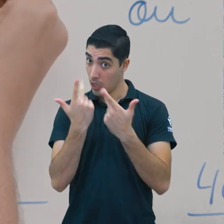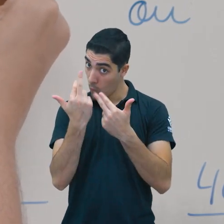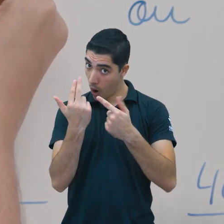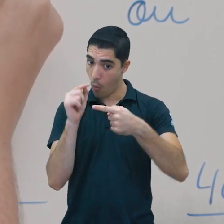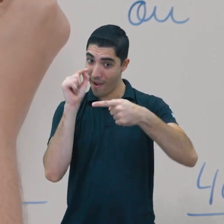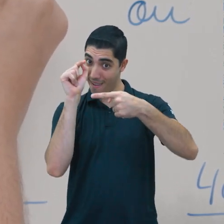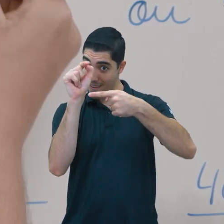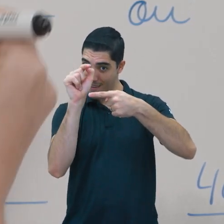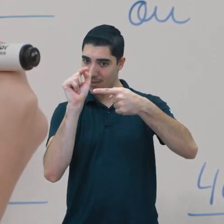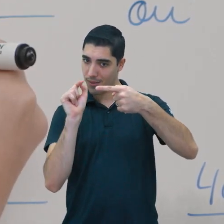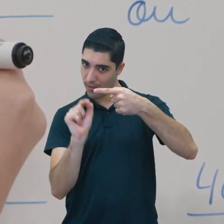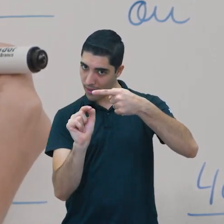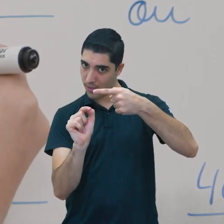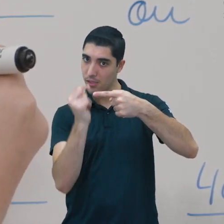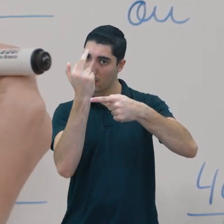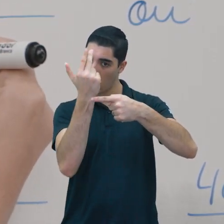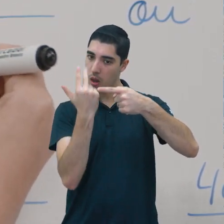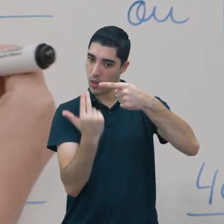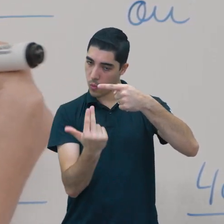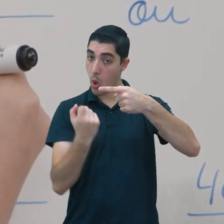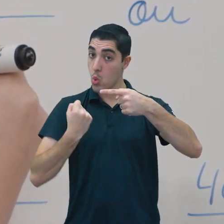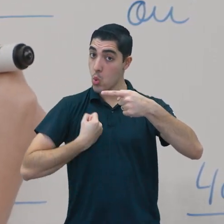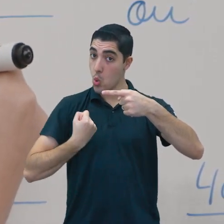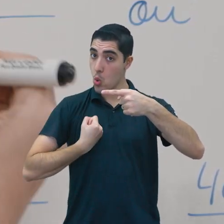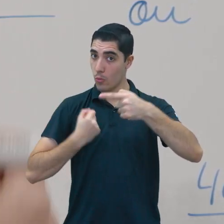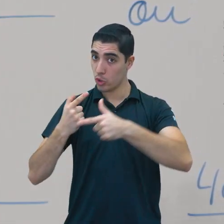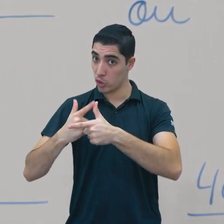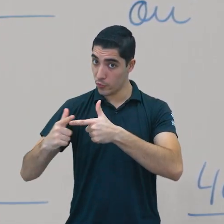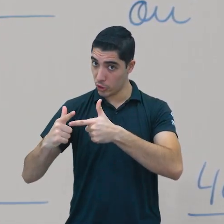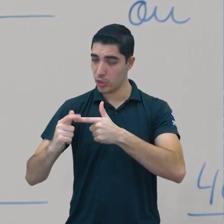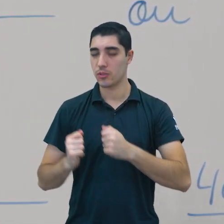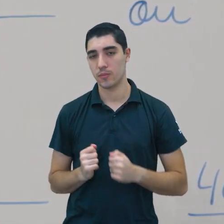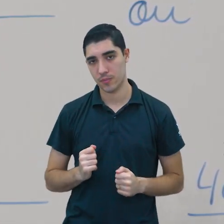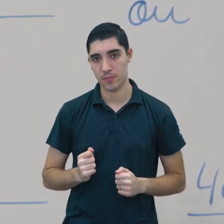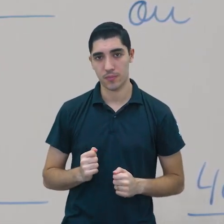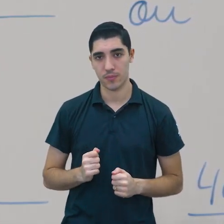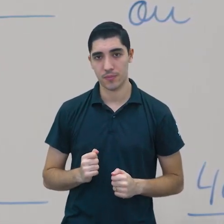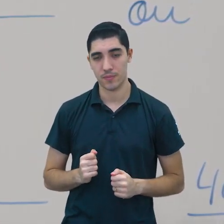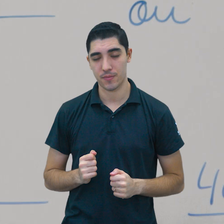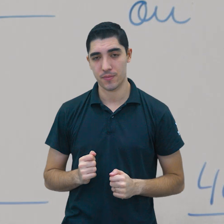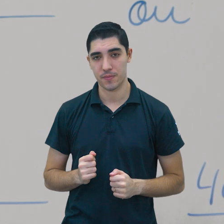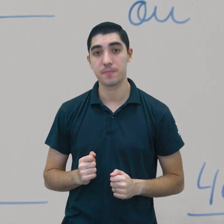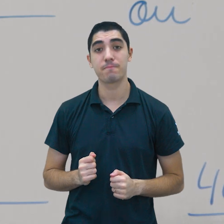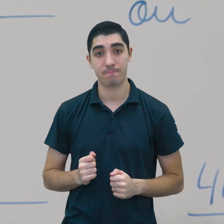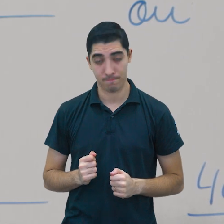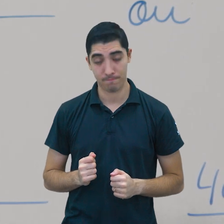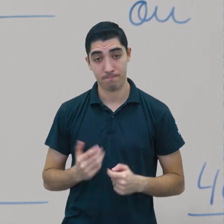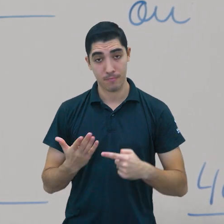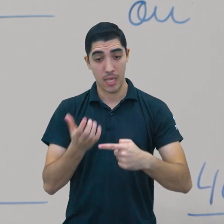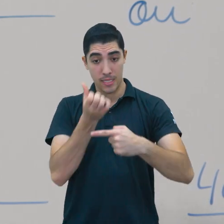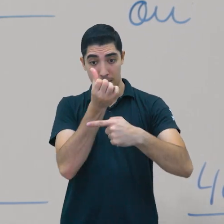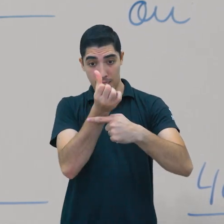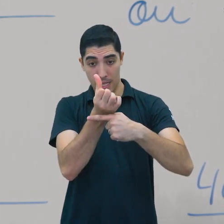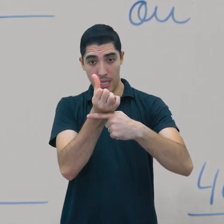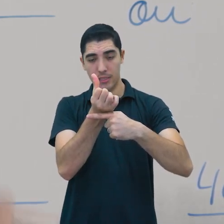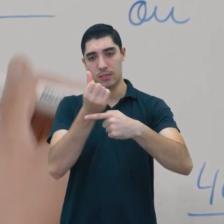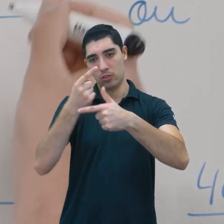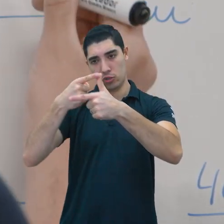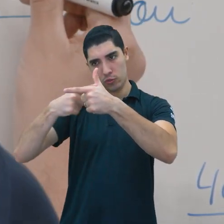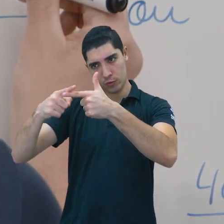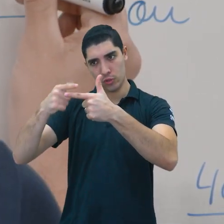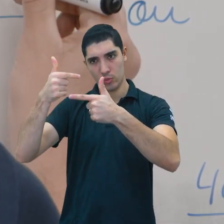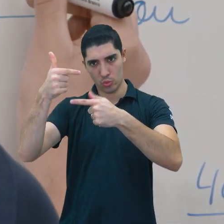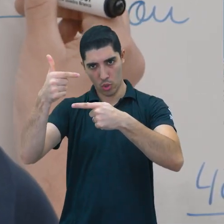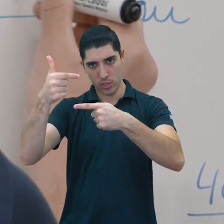que ser em cima e embaixo. Em cima e embaixo. 6 dividido por